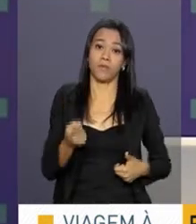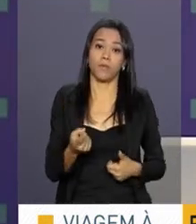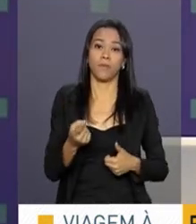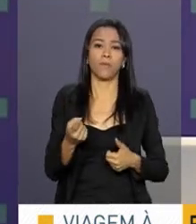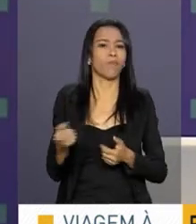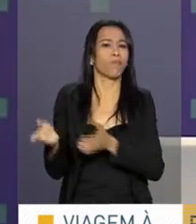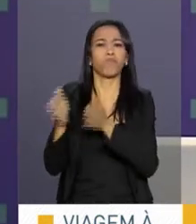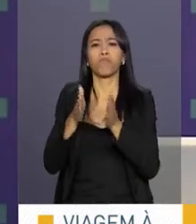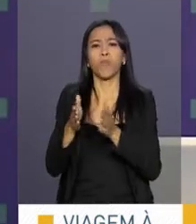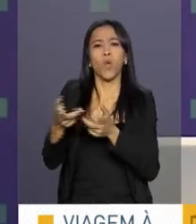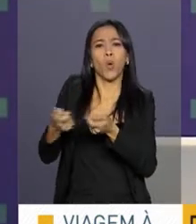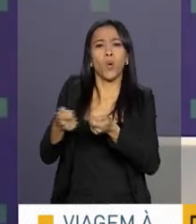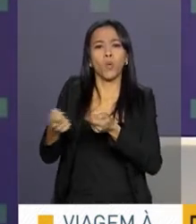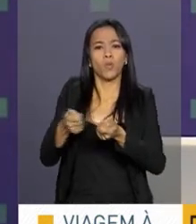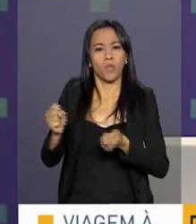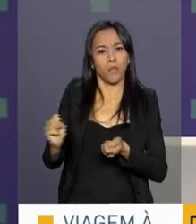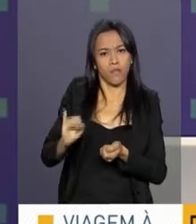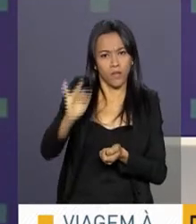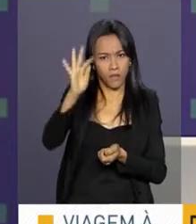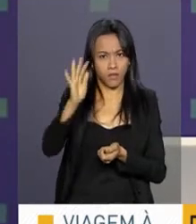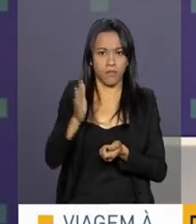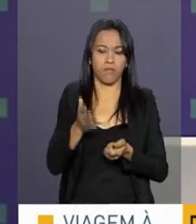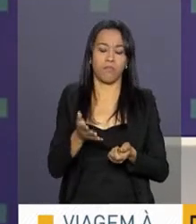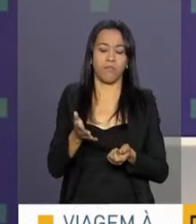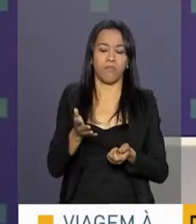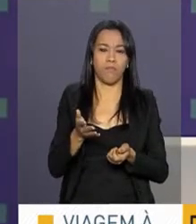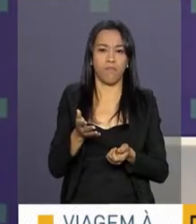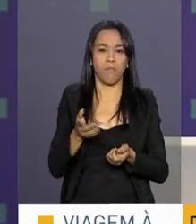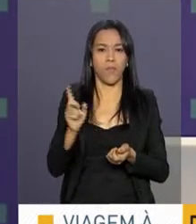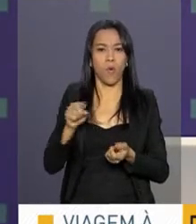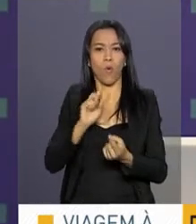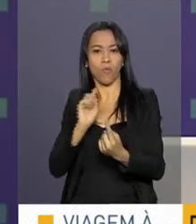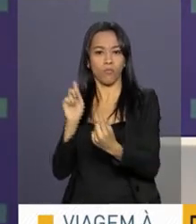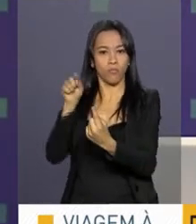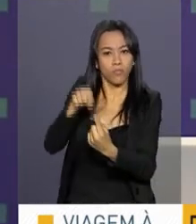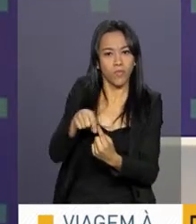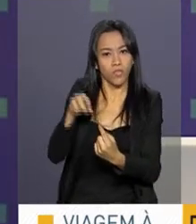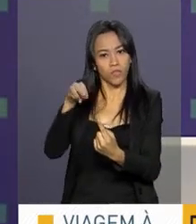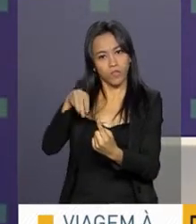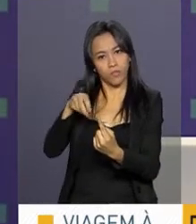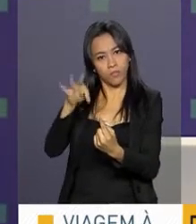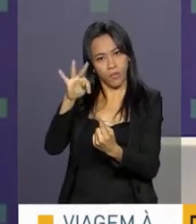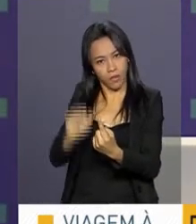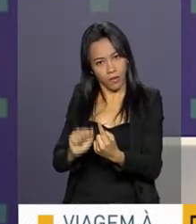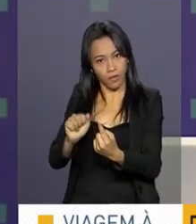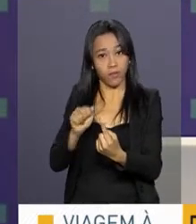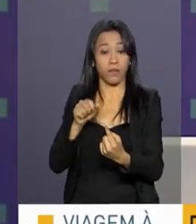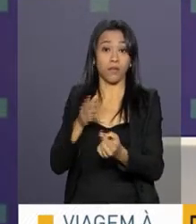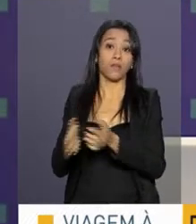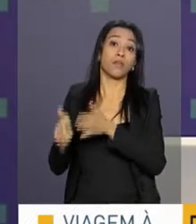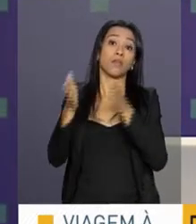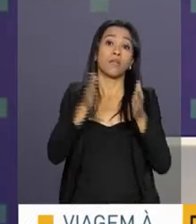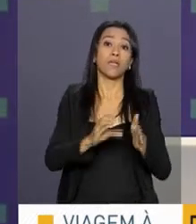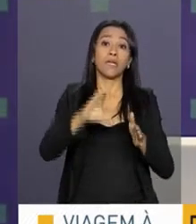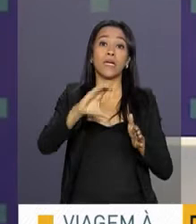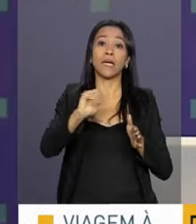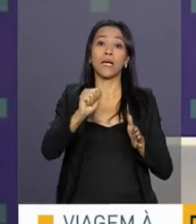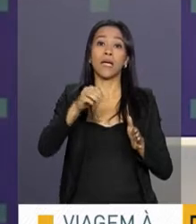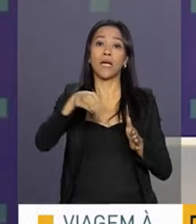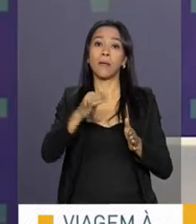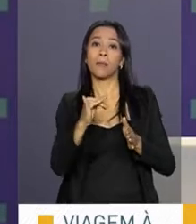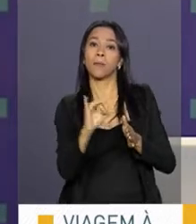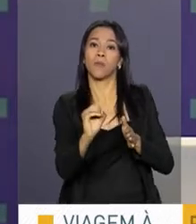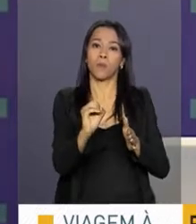controle da inflação através do sistema de metas de inflação. Um sistema de câmbio flutuante